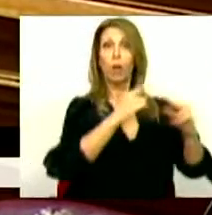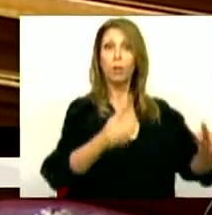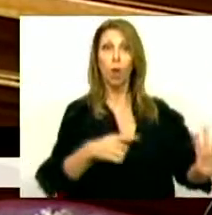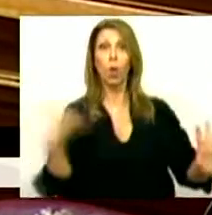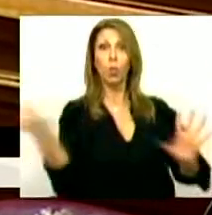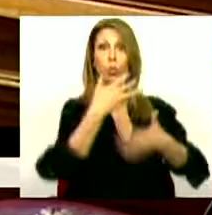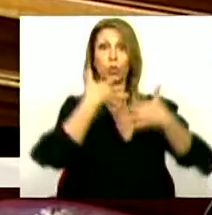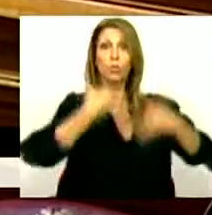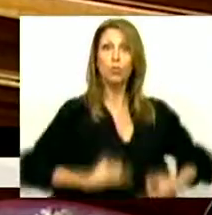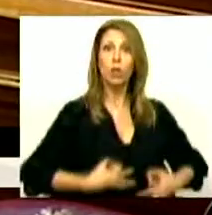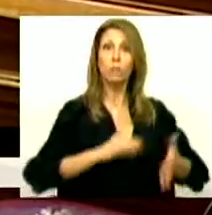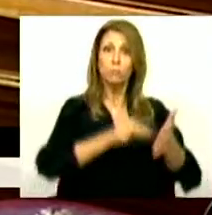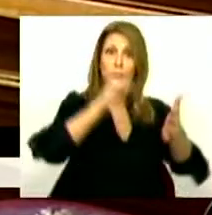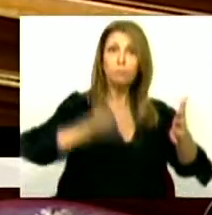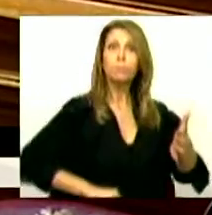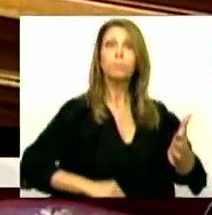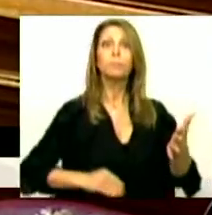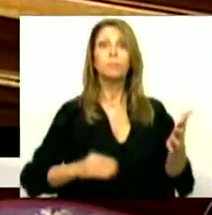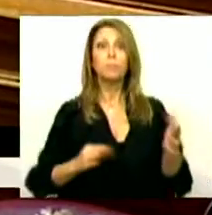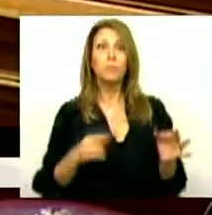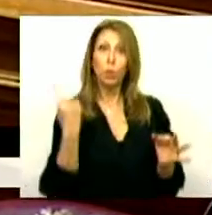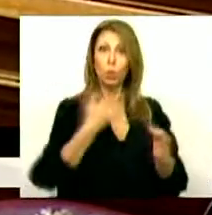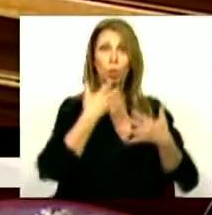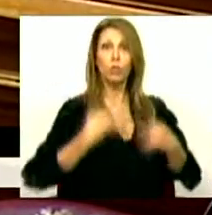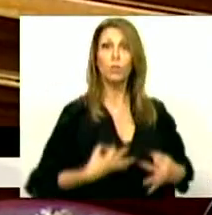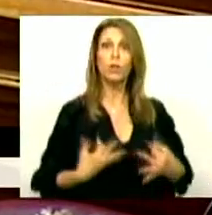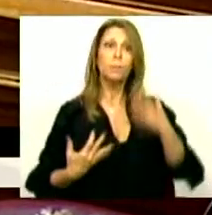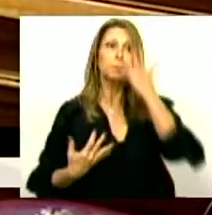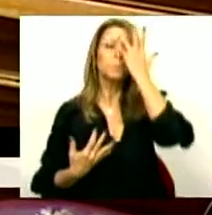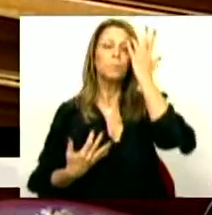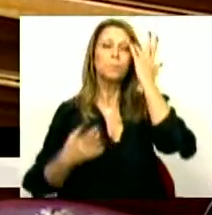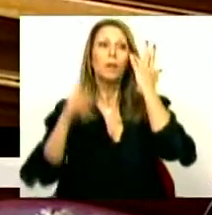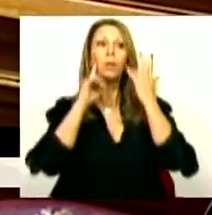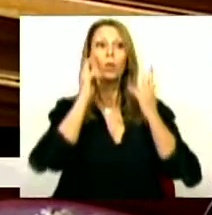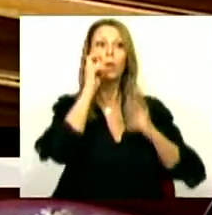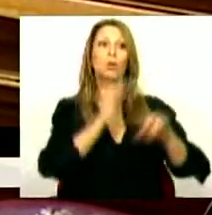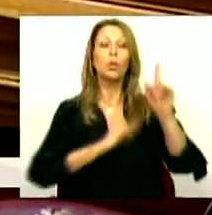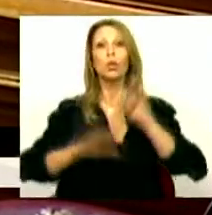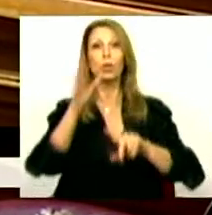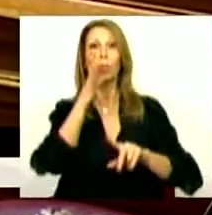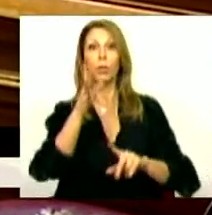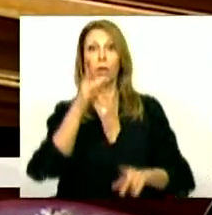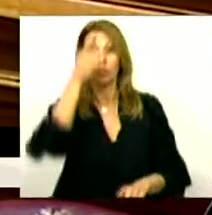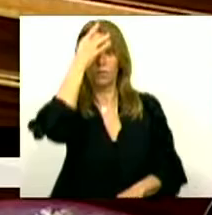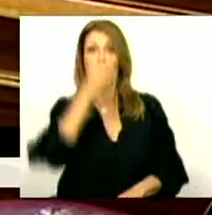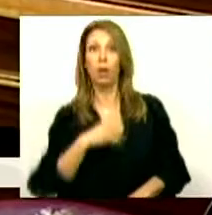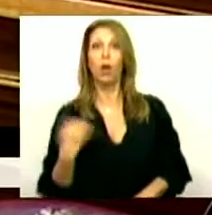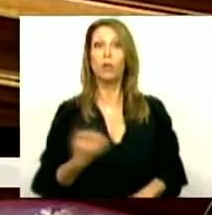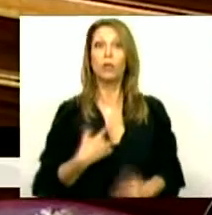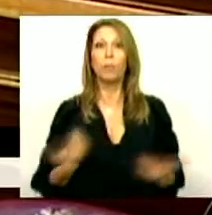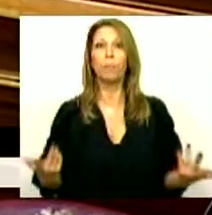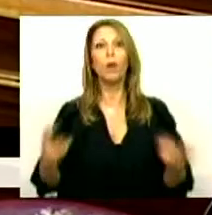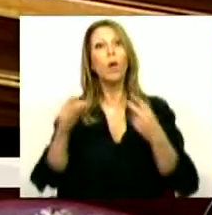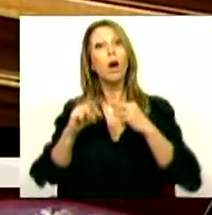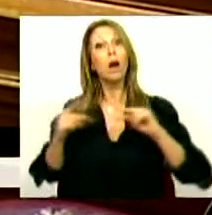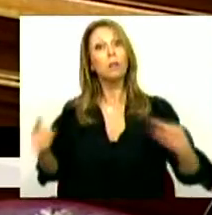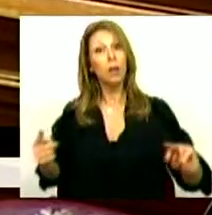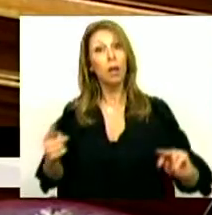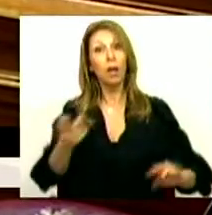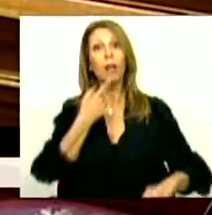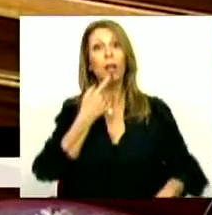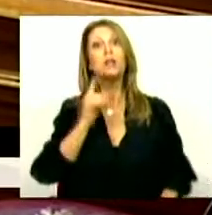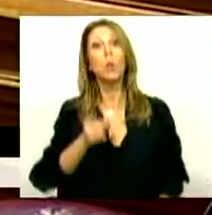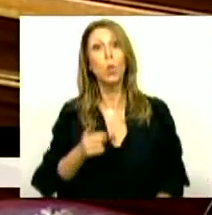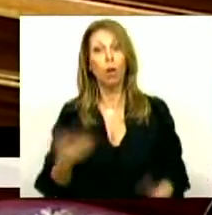unanimidade. Por unanimidade. Senhoras e senhores deputados, no nosso entendimento, as autarquias significam isso